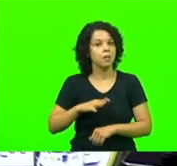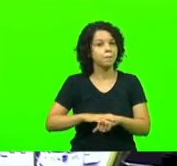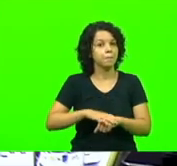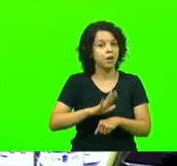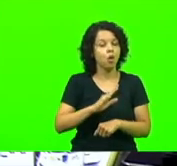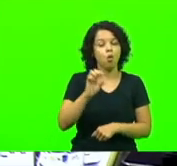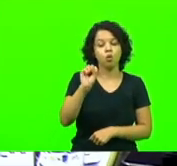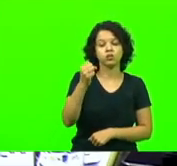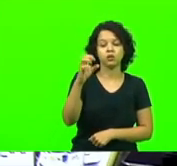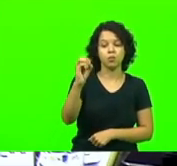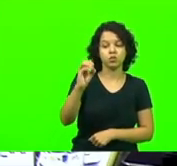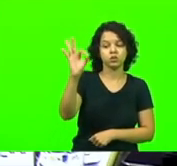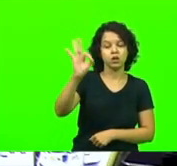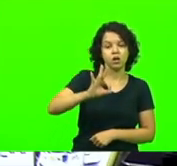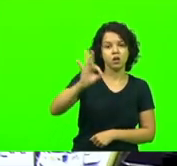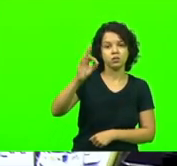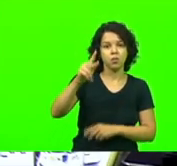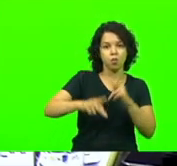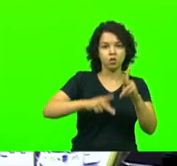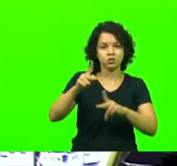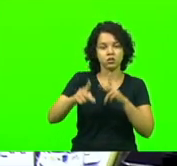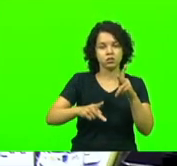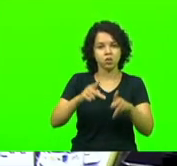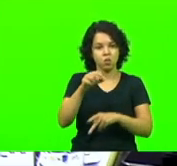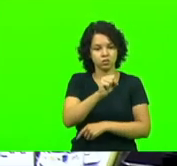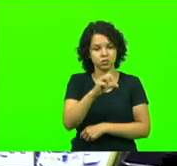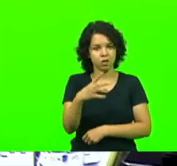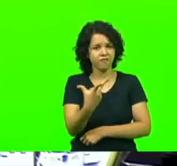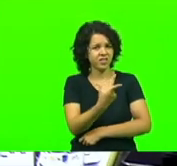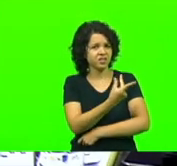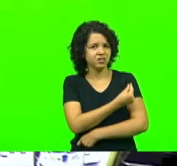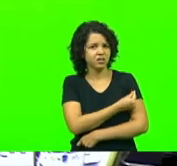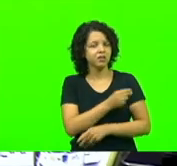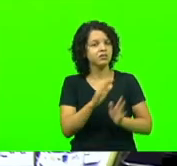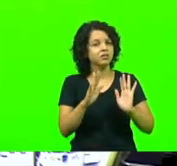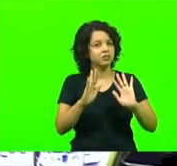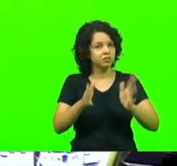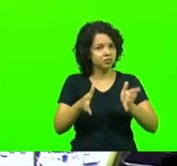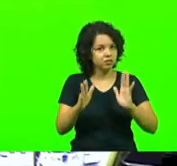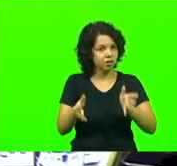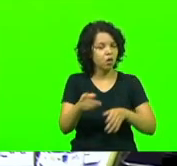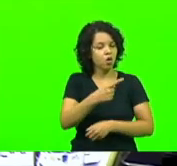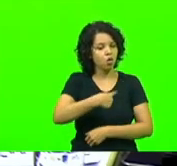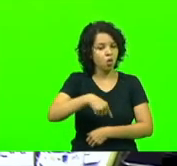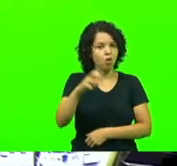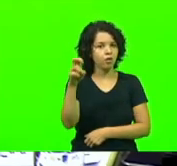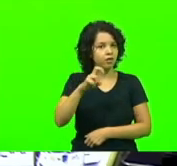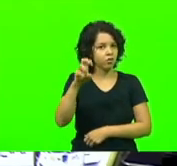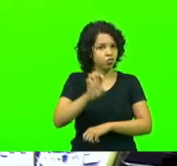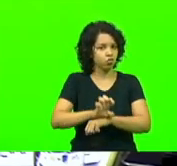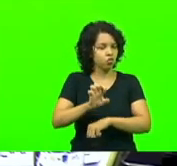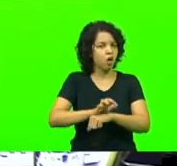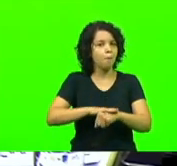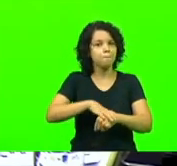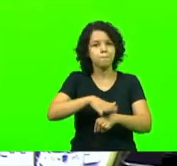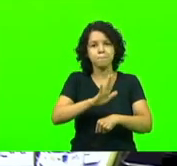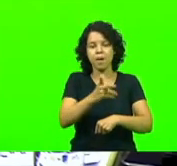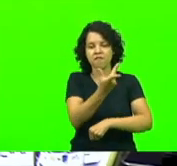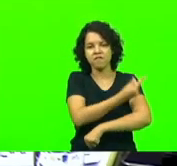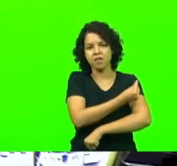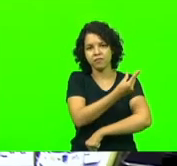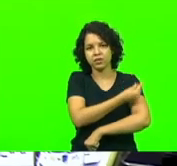população catarinense já está vacinada, ou seja, nós somos o quinto estado hoje que mais vacinou no